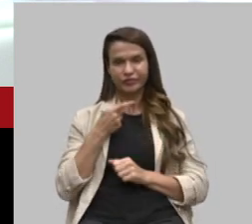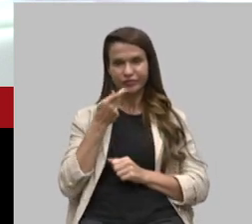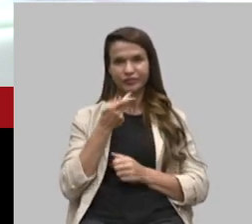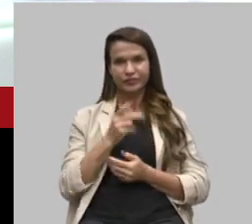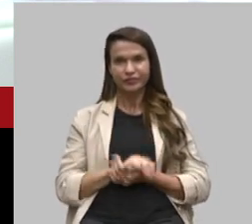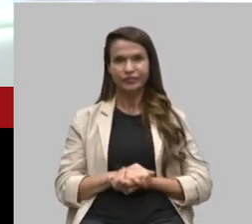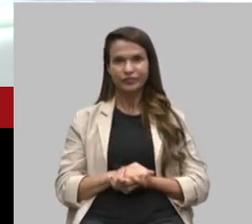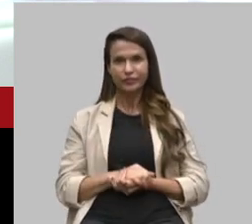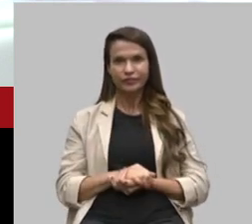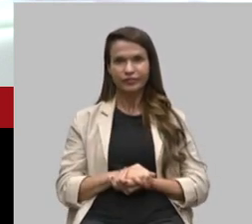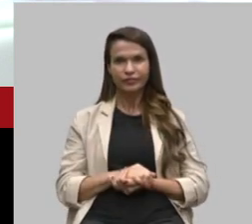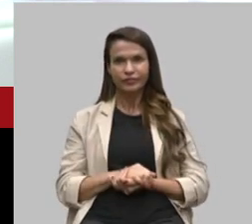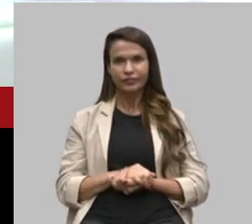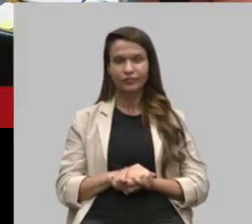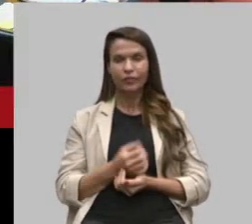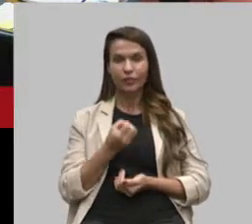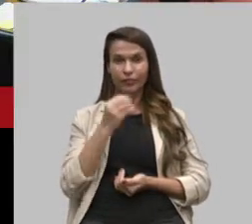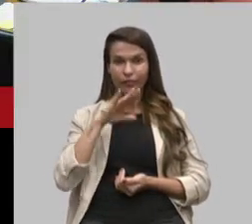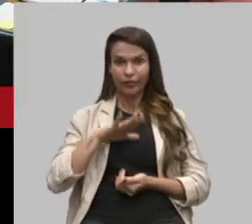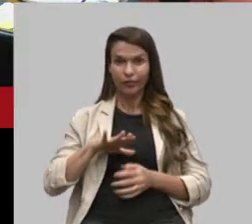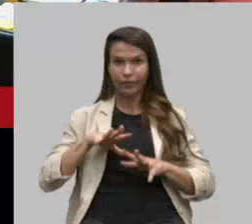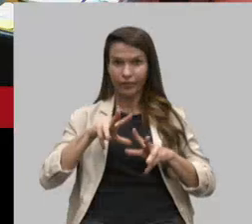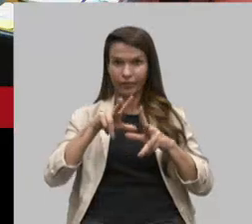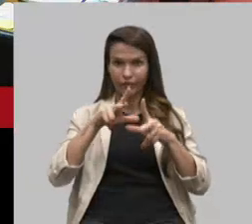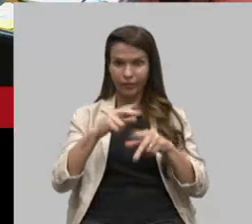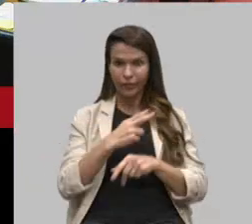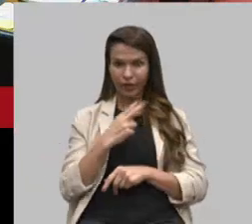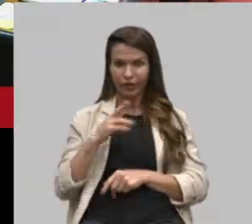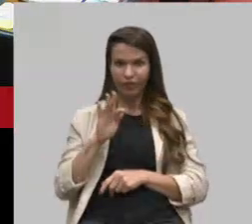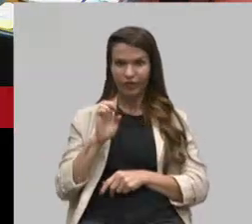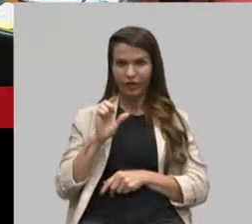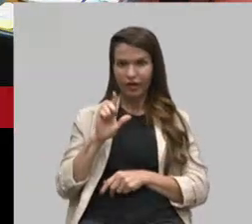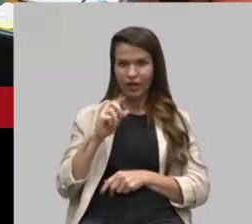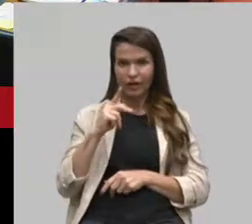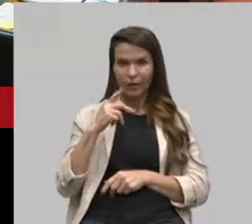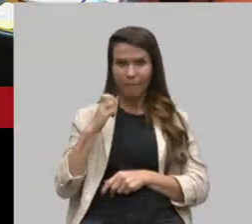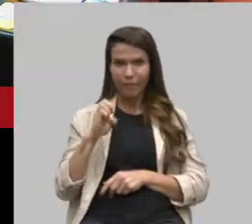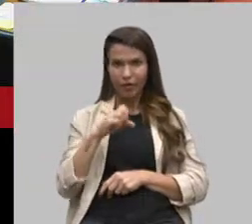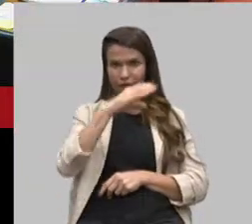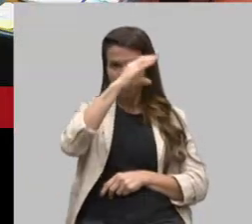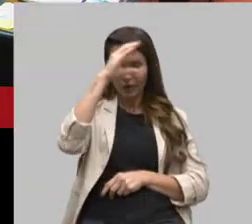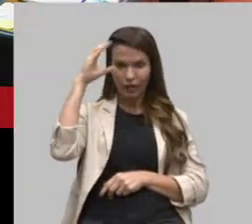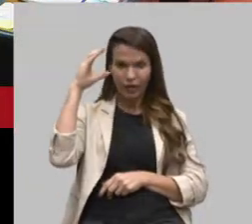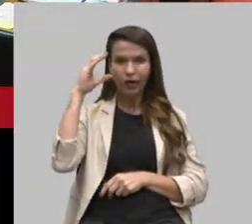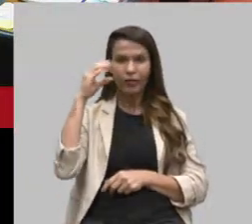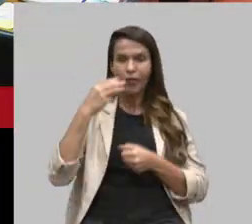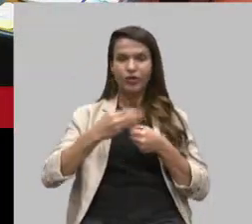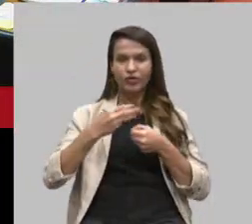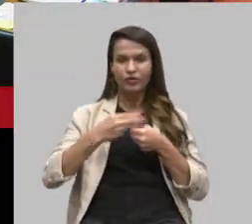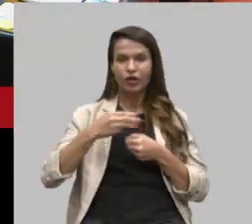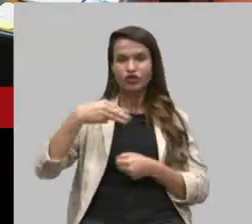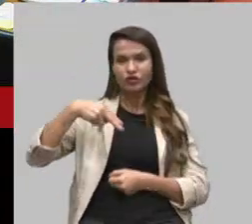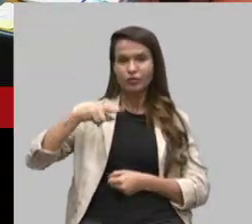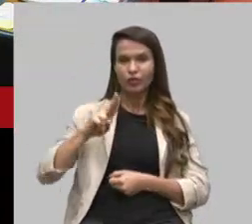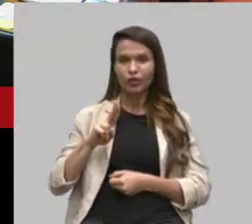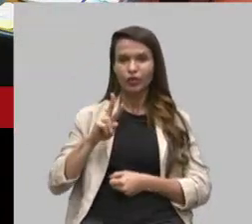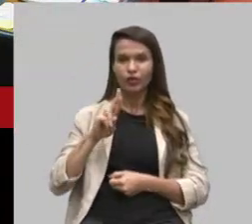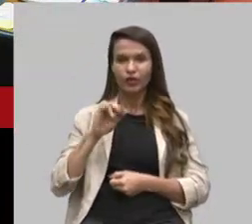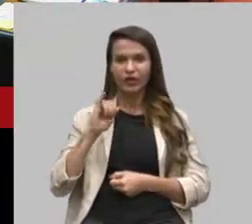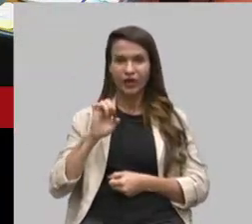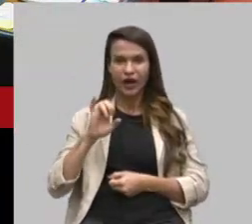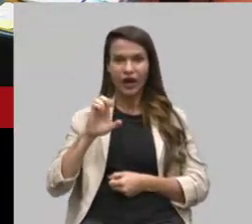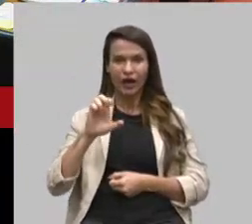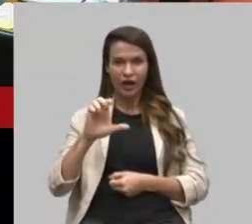falar boa tarde a todos meu nome é Felipe eu sou da Câmara Municipal de Muriaé Zona da Mata Norte